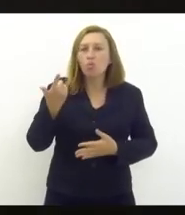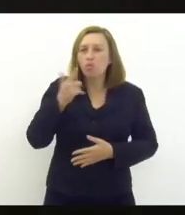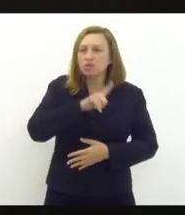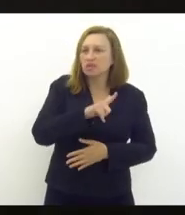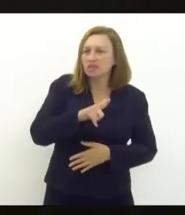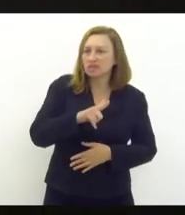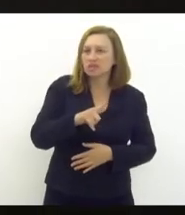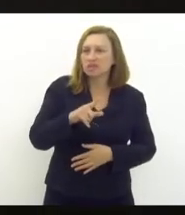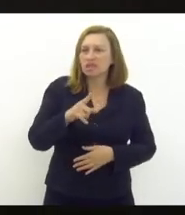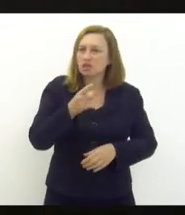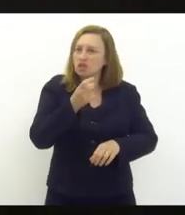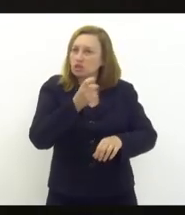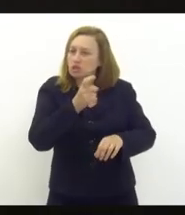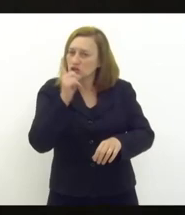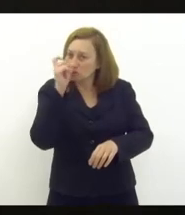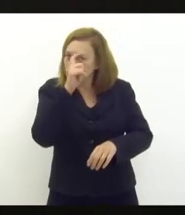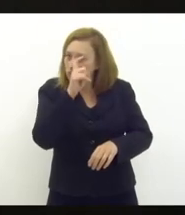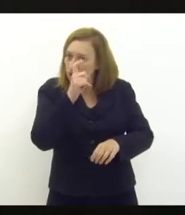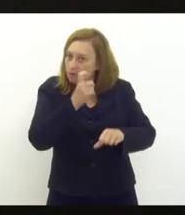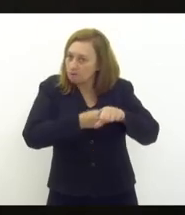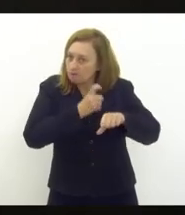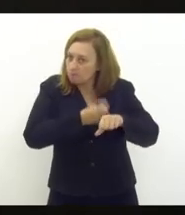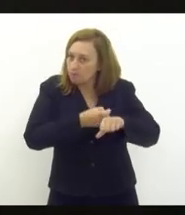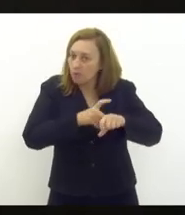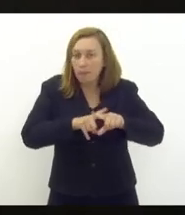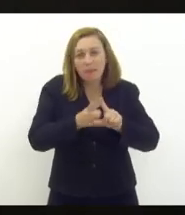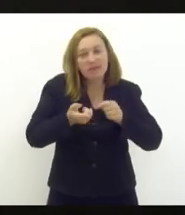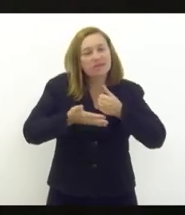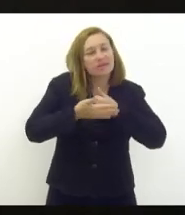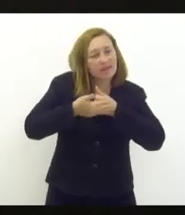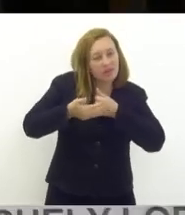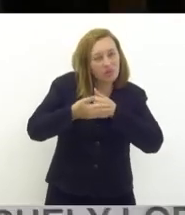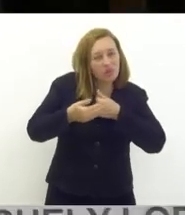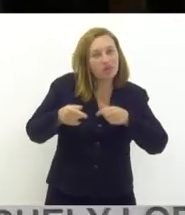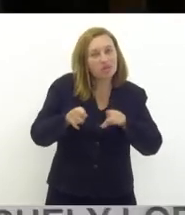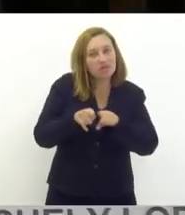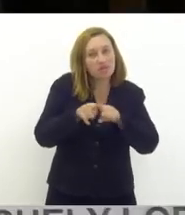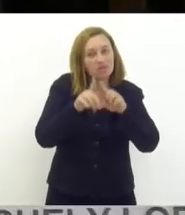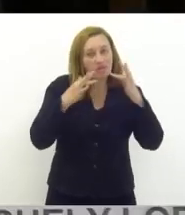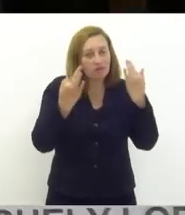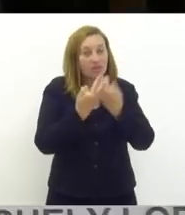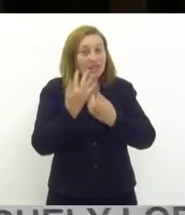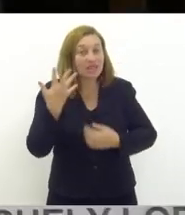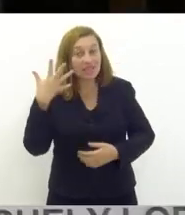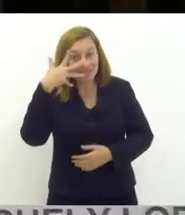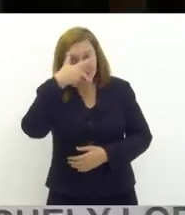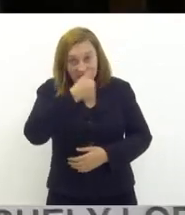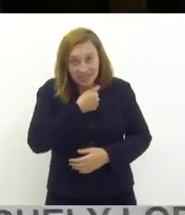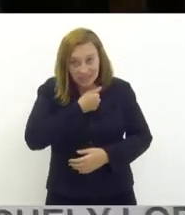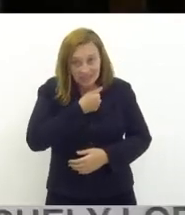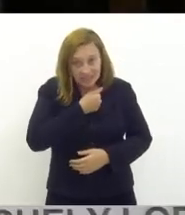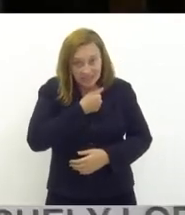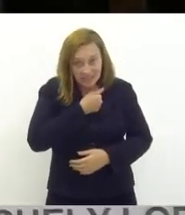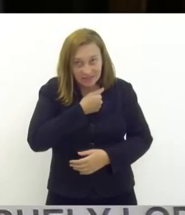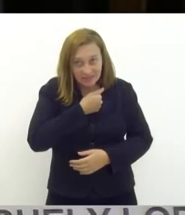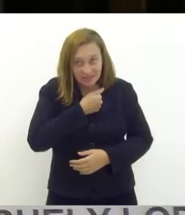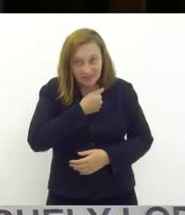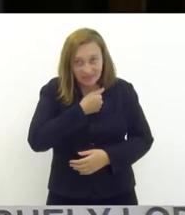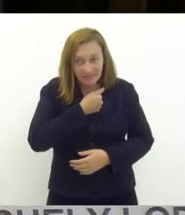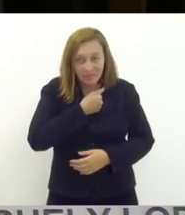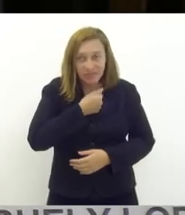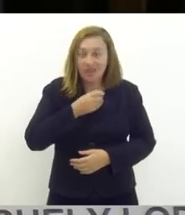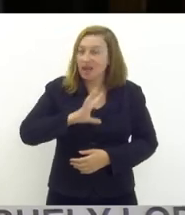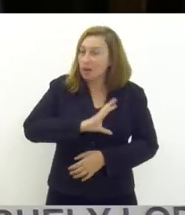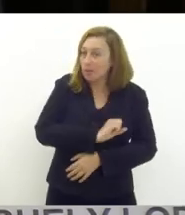dura mas ela consegue ser carinhosa ela tem uma família linda ela os ela é adorada pelos